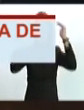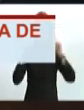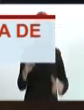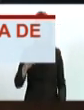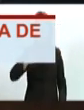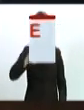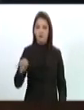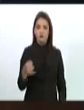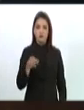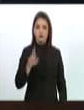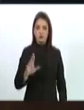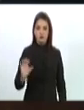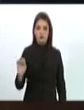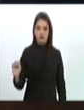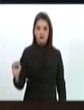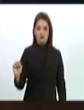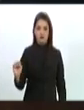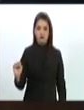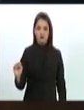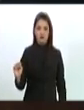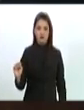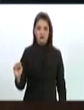de Tais determinações fecha aspas